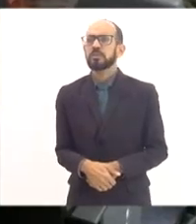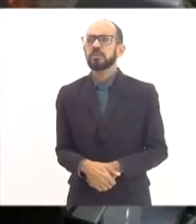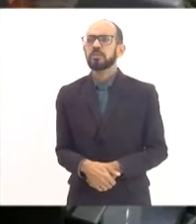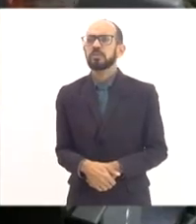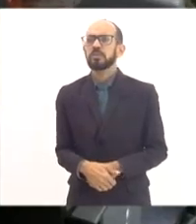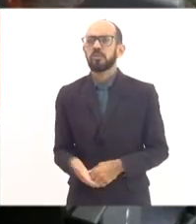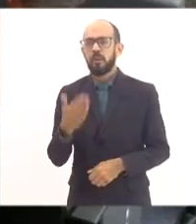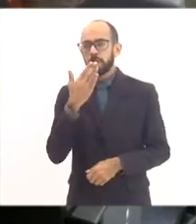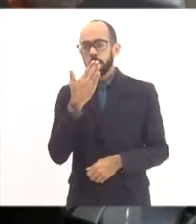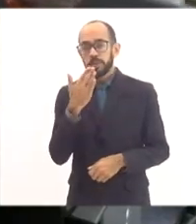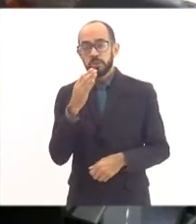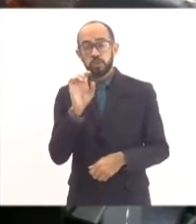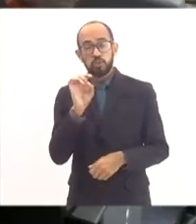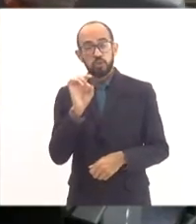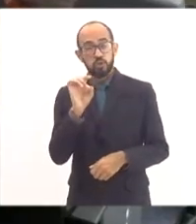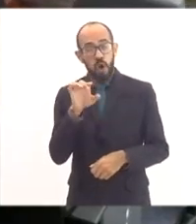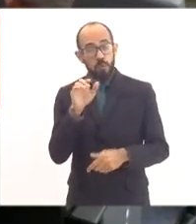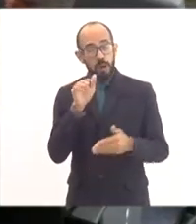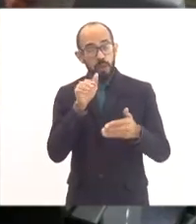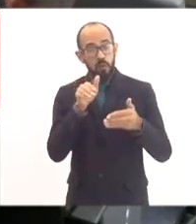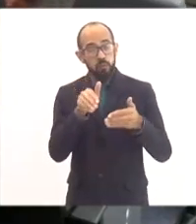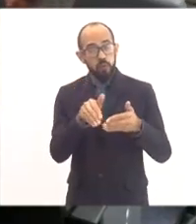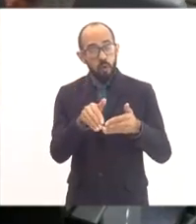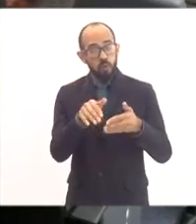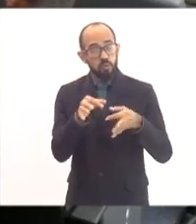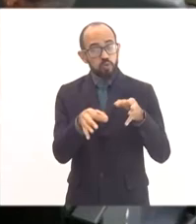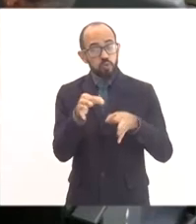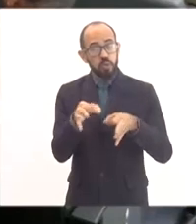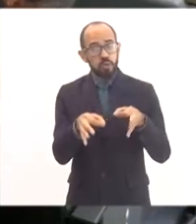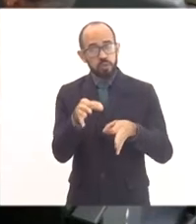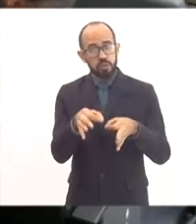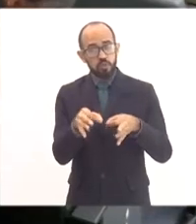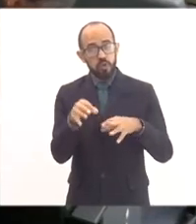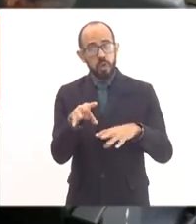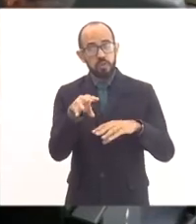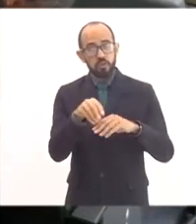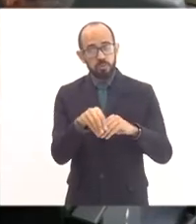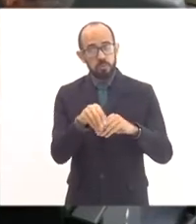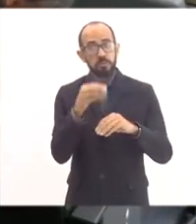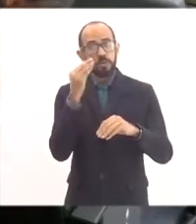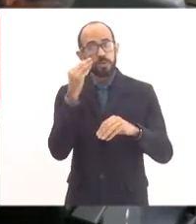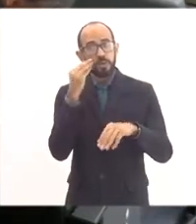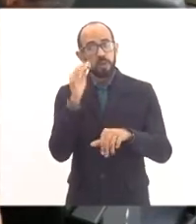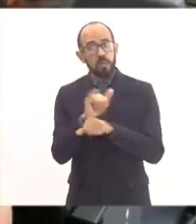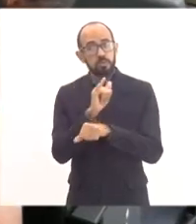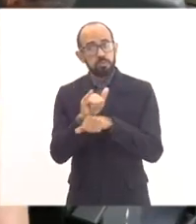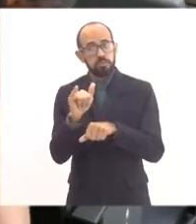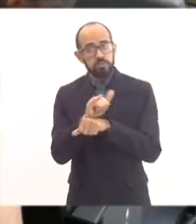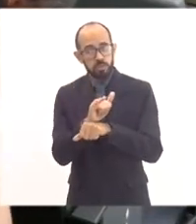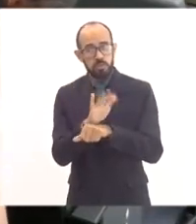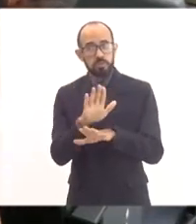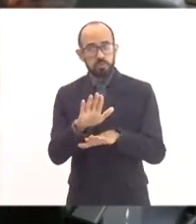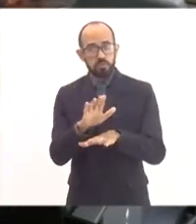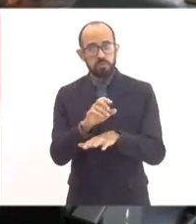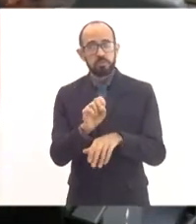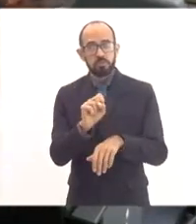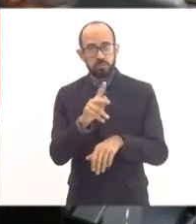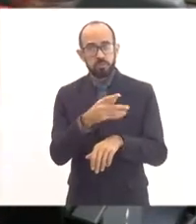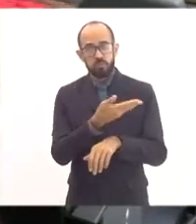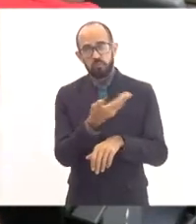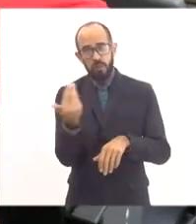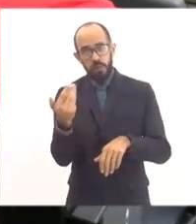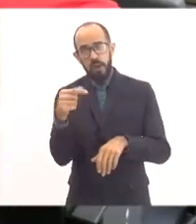Pedi para objetivar nos aspectos jurídicos e contar, resumir um pouco a história para a gente buscar algum caminho. Ele vai. Vem para cá, vem aqui para